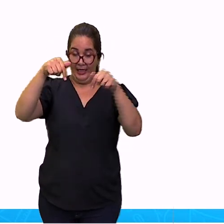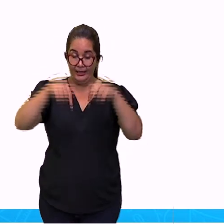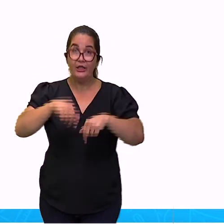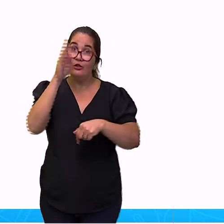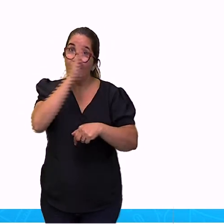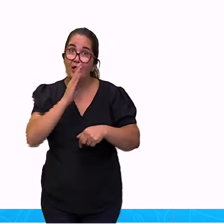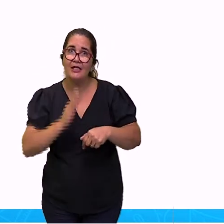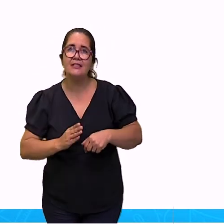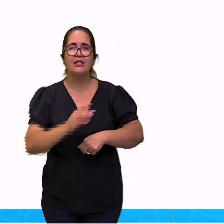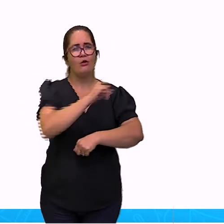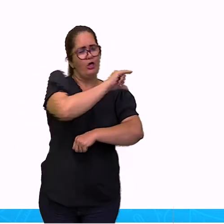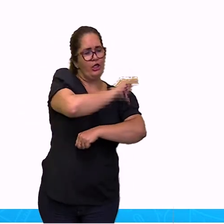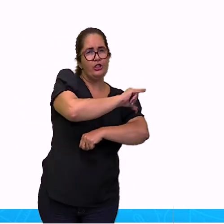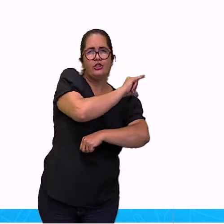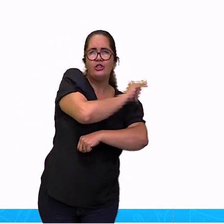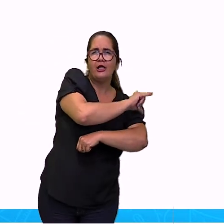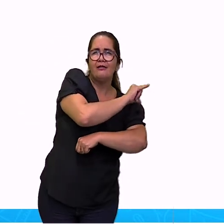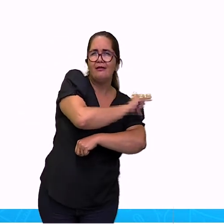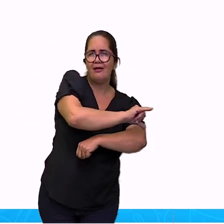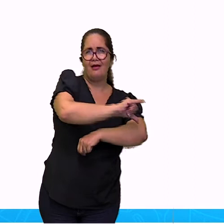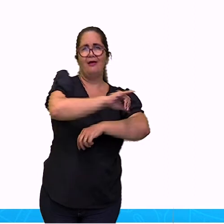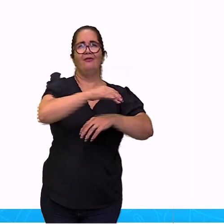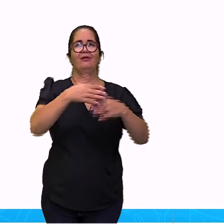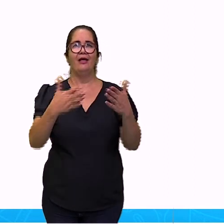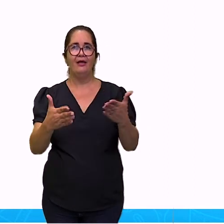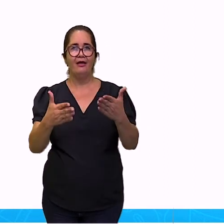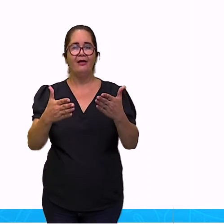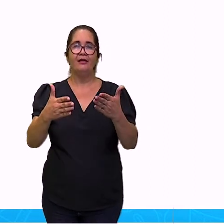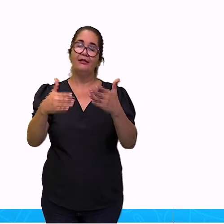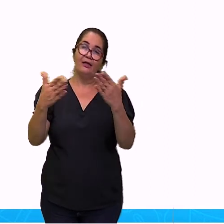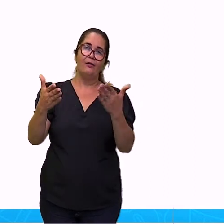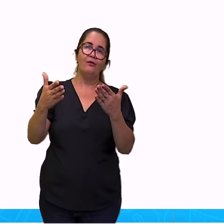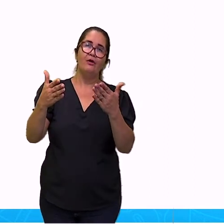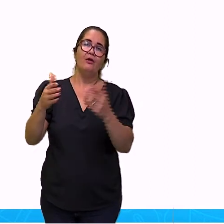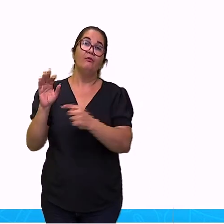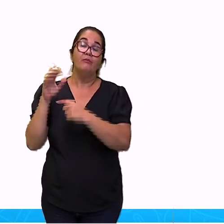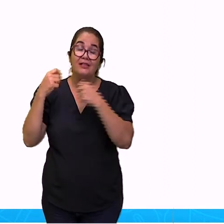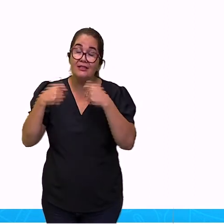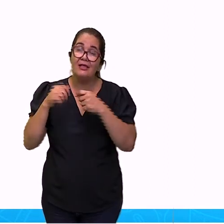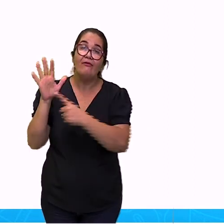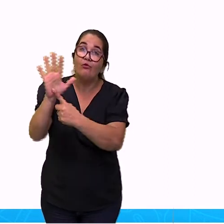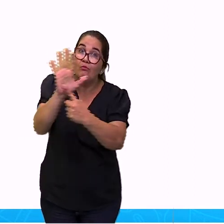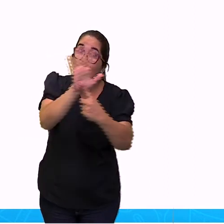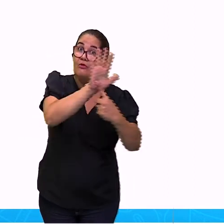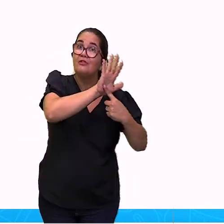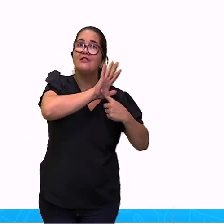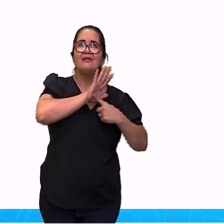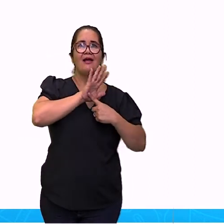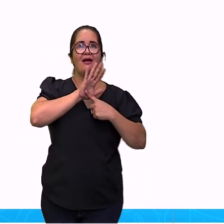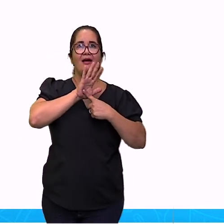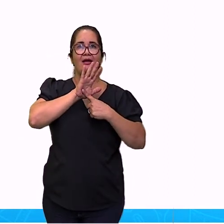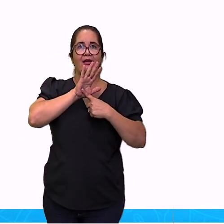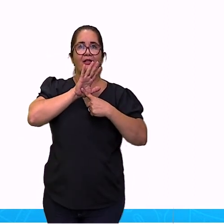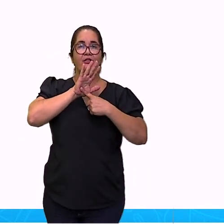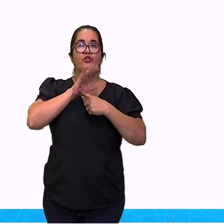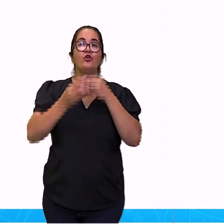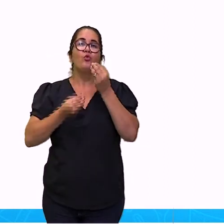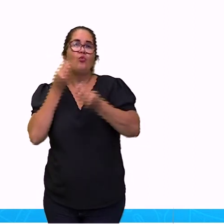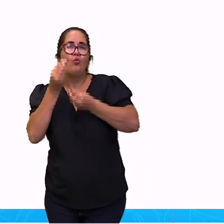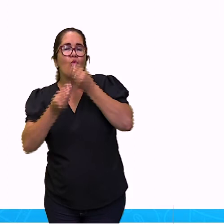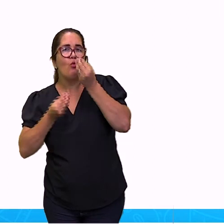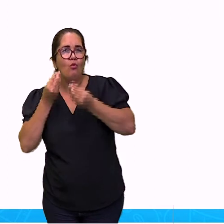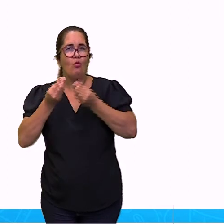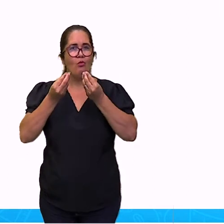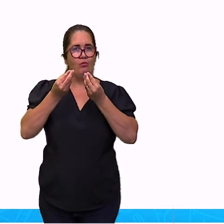em 1803. Só que não aconteceu, né, gente? Um impulso importante ao balé brasileiro deve ser a visita de algumas